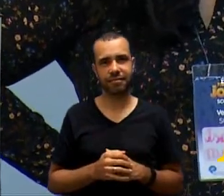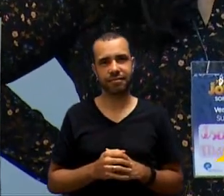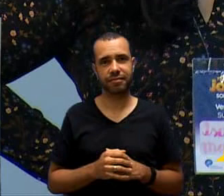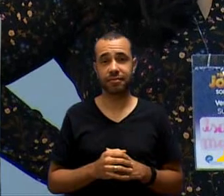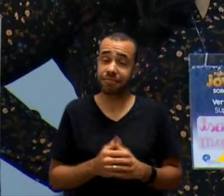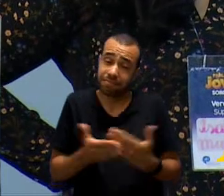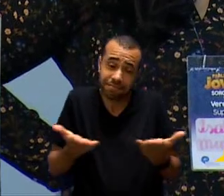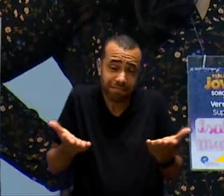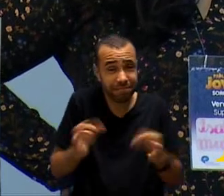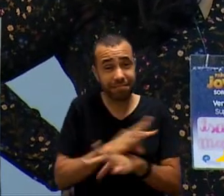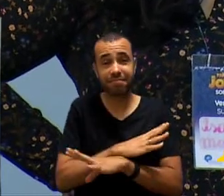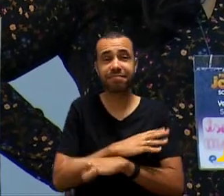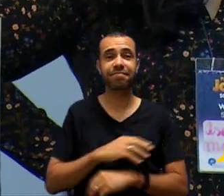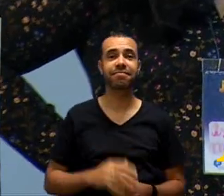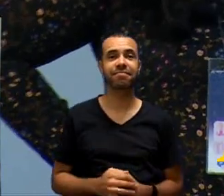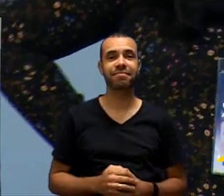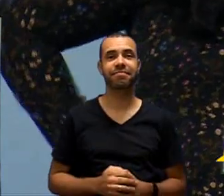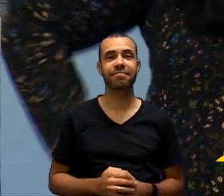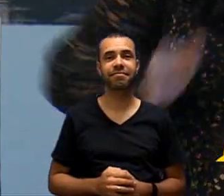Calma. É isso.